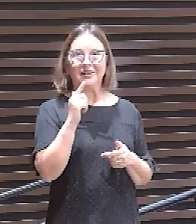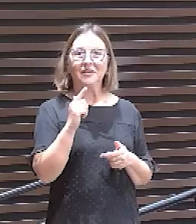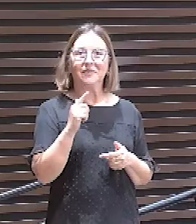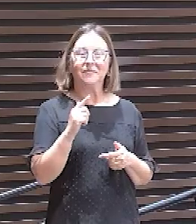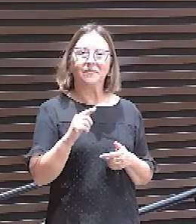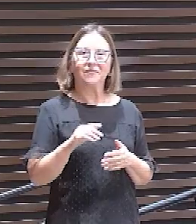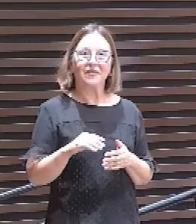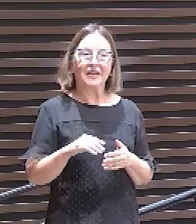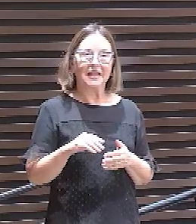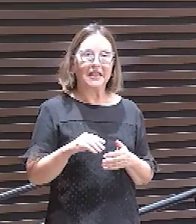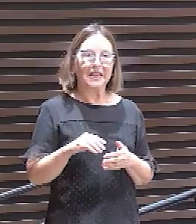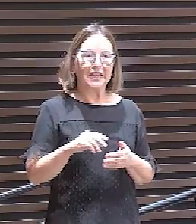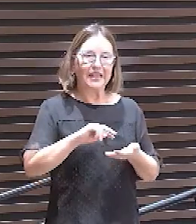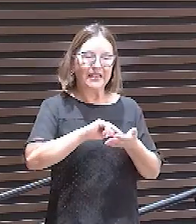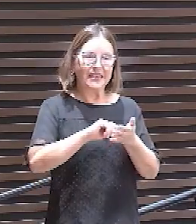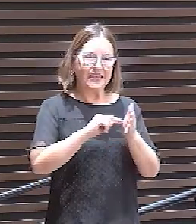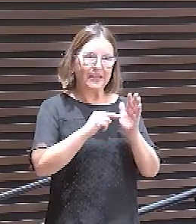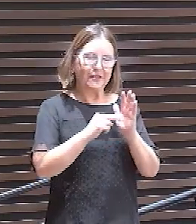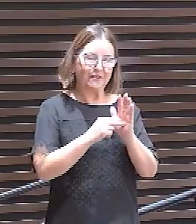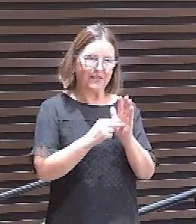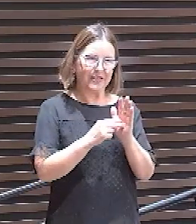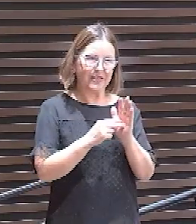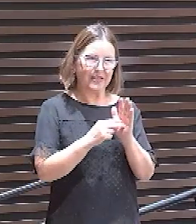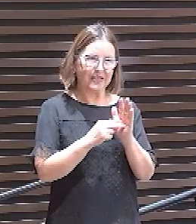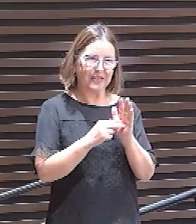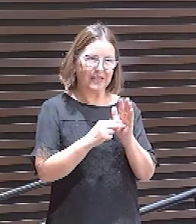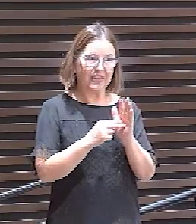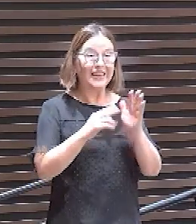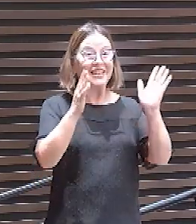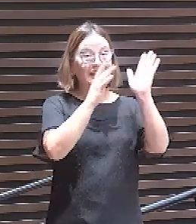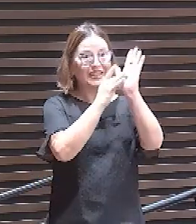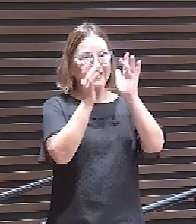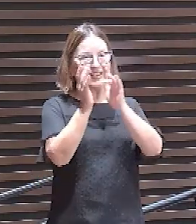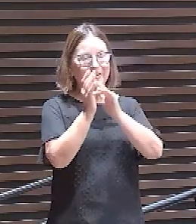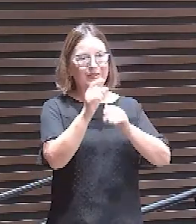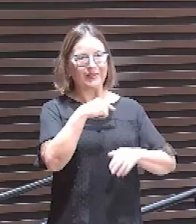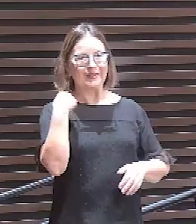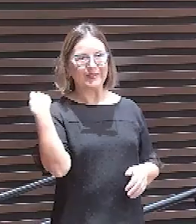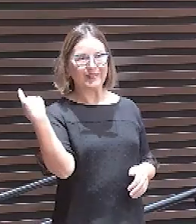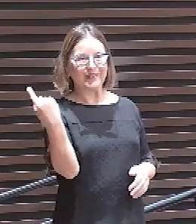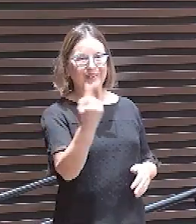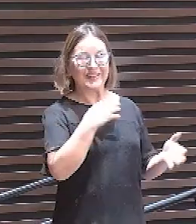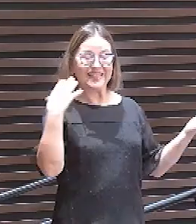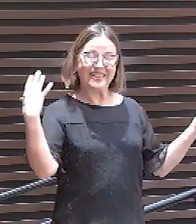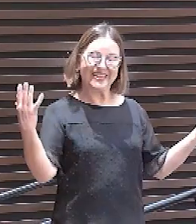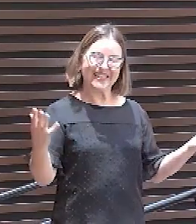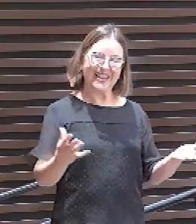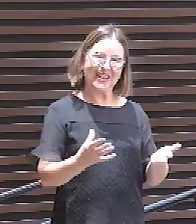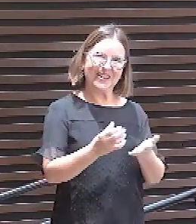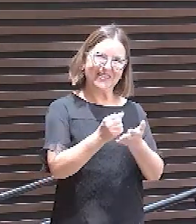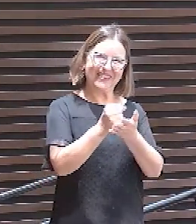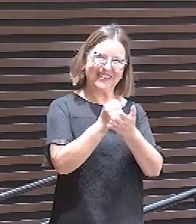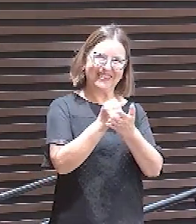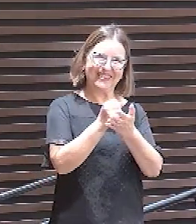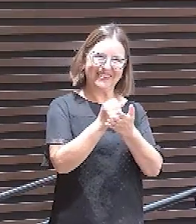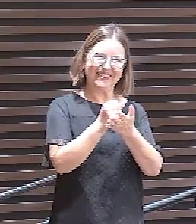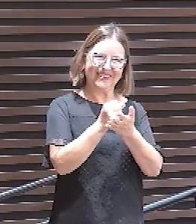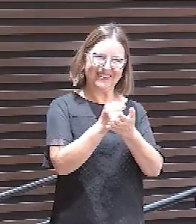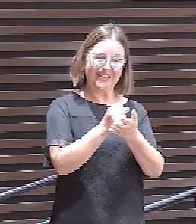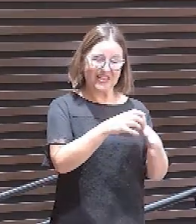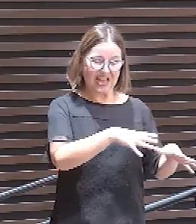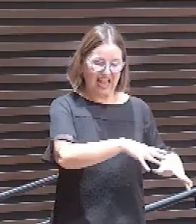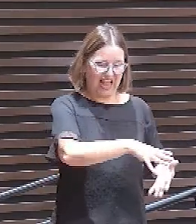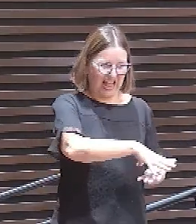pode significar também ele nos resgatou ou ele nos